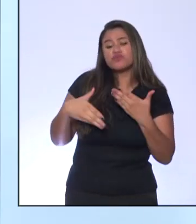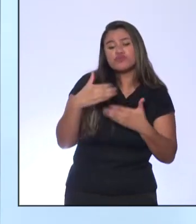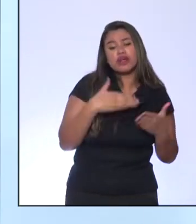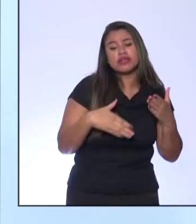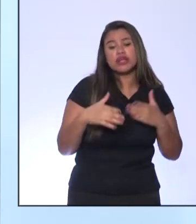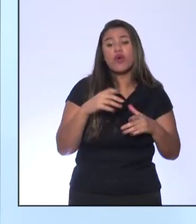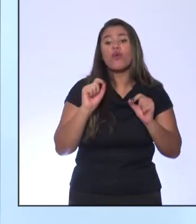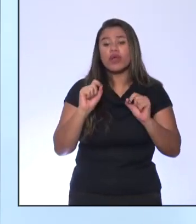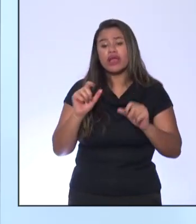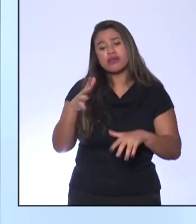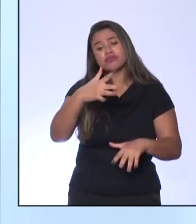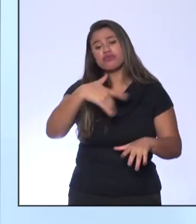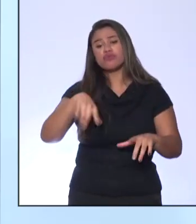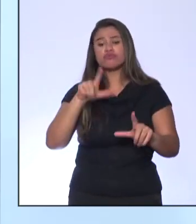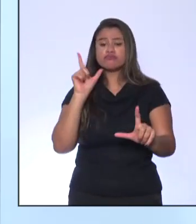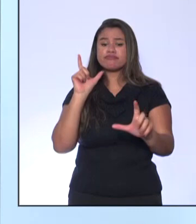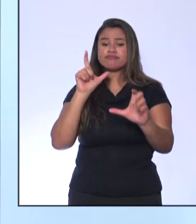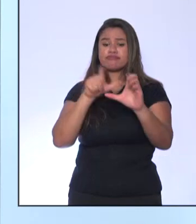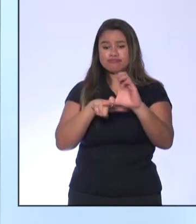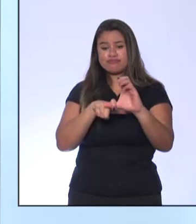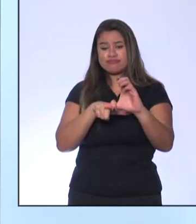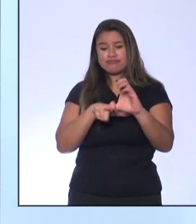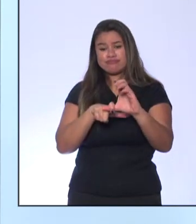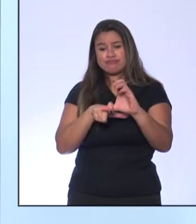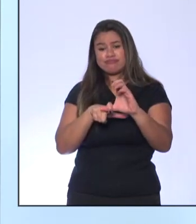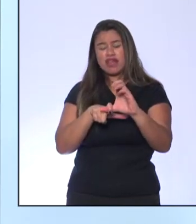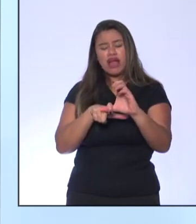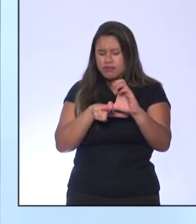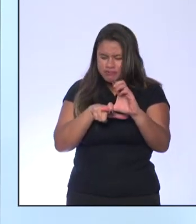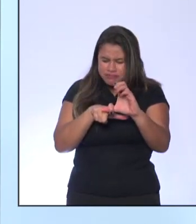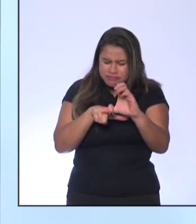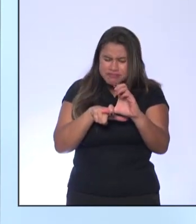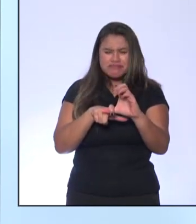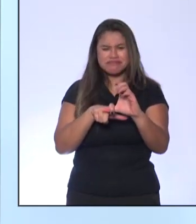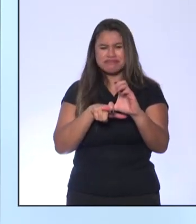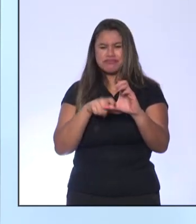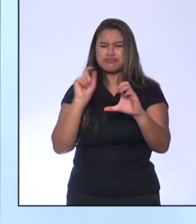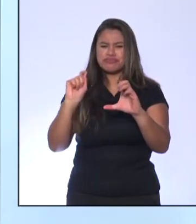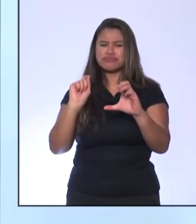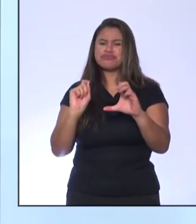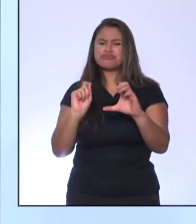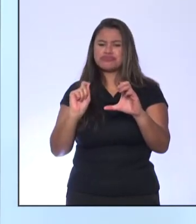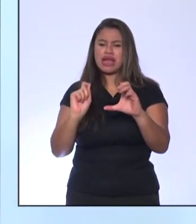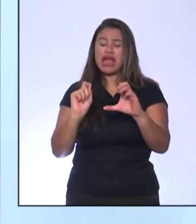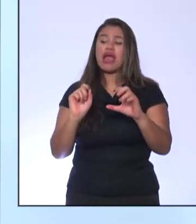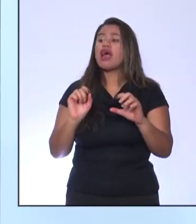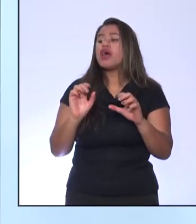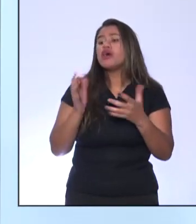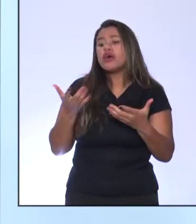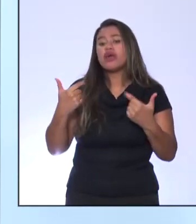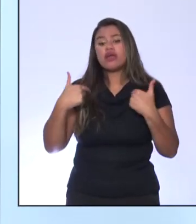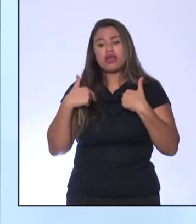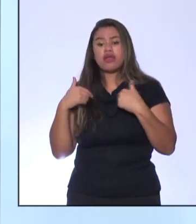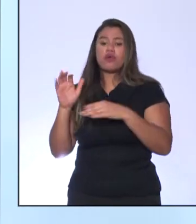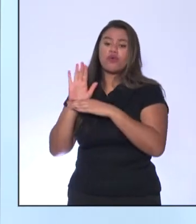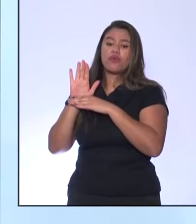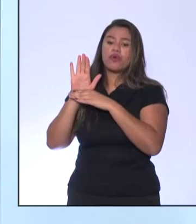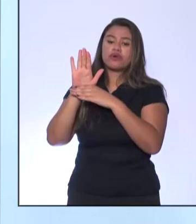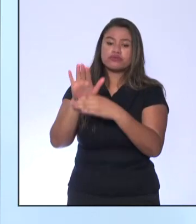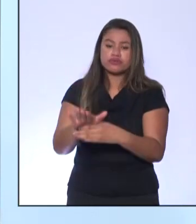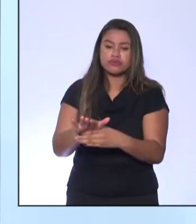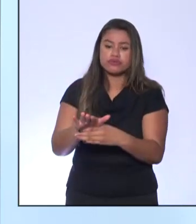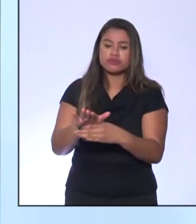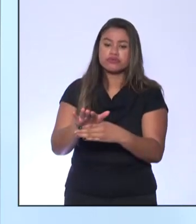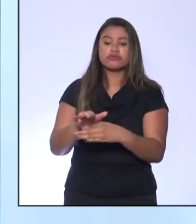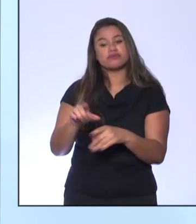isso significa? Que vocês ajudam e ajudam muito as pessoas que moram dentro da